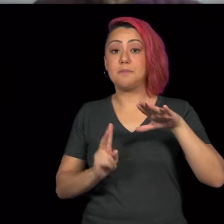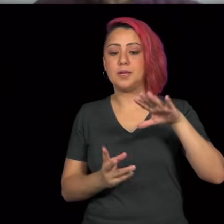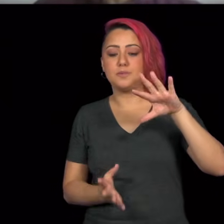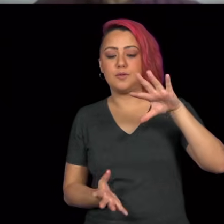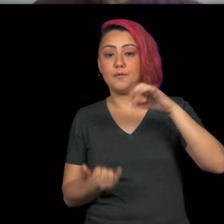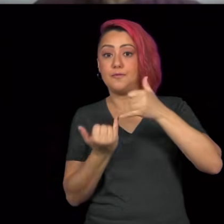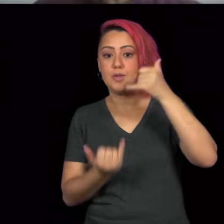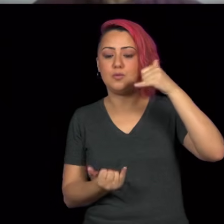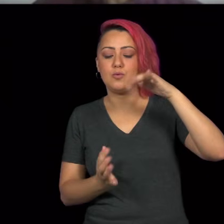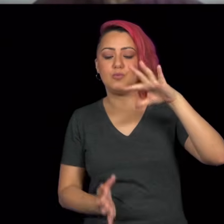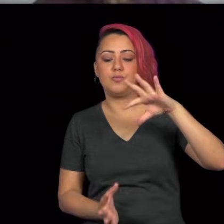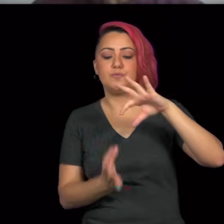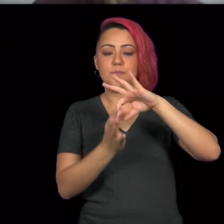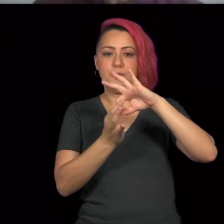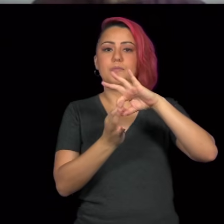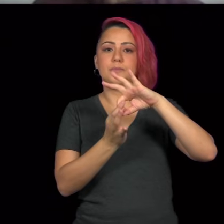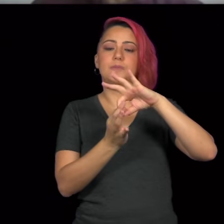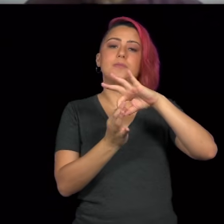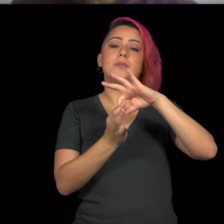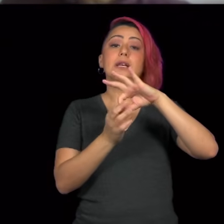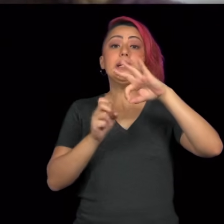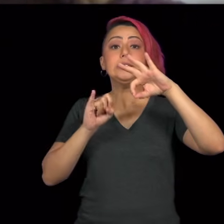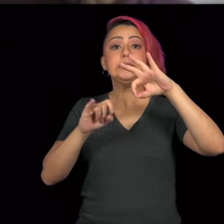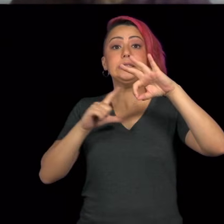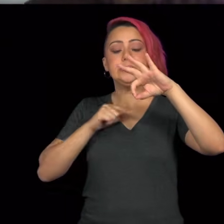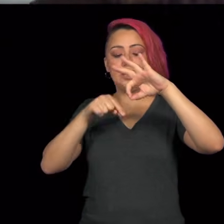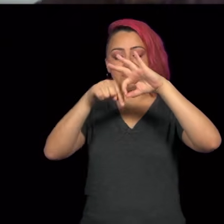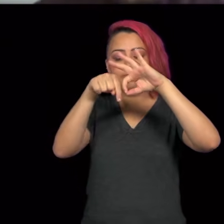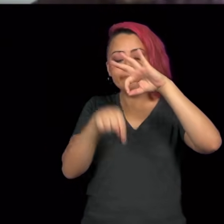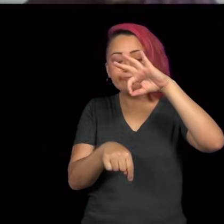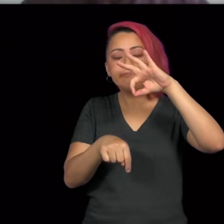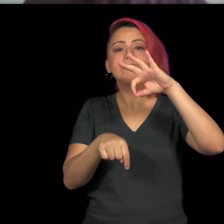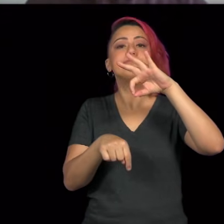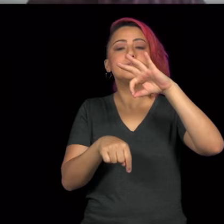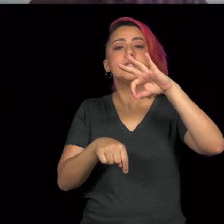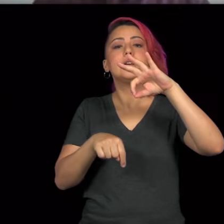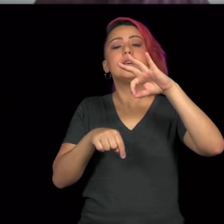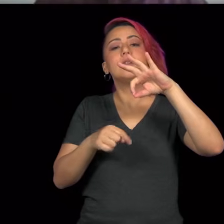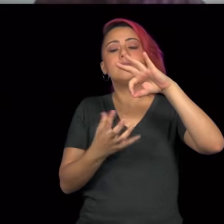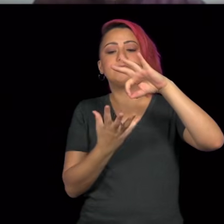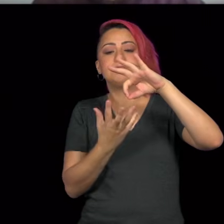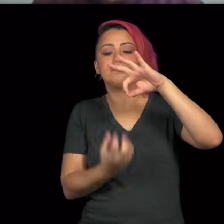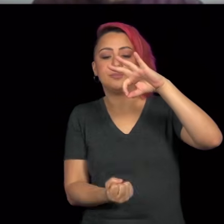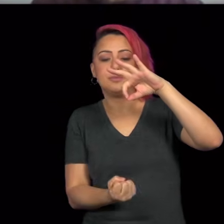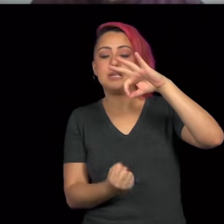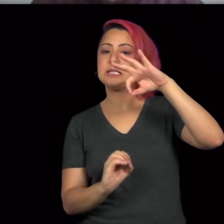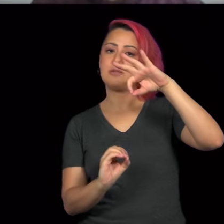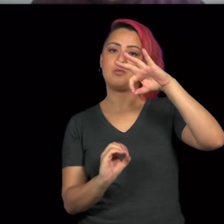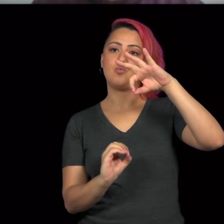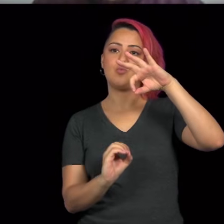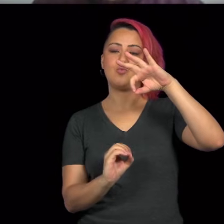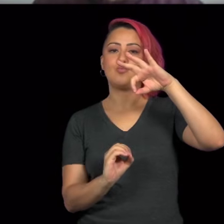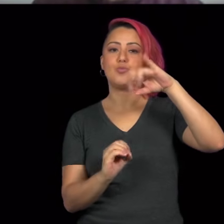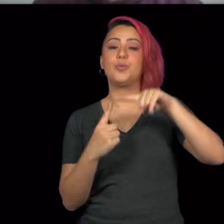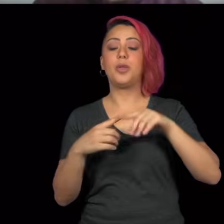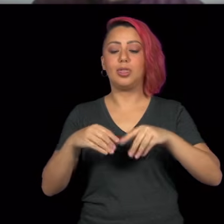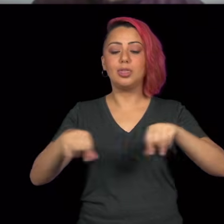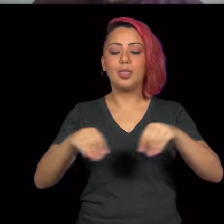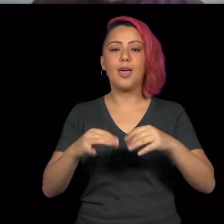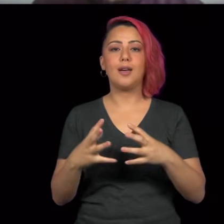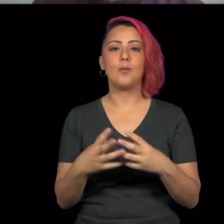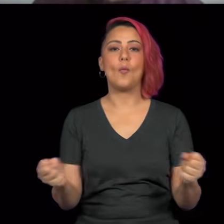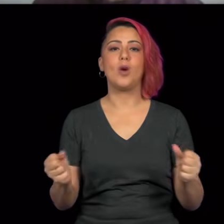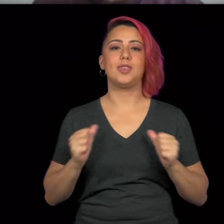se o sinal do coletor for aterrado, se nós tivermos o aterramento, ele será puxado para 0 volts. Se a base não